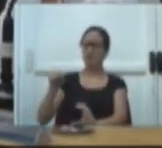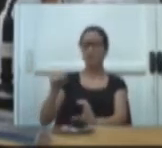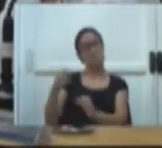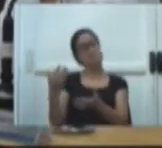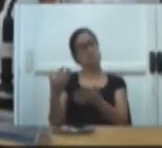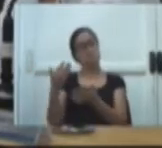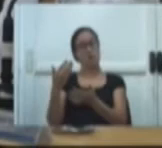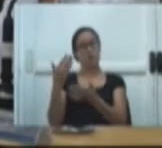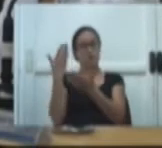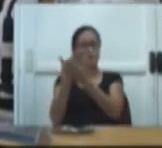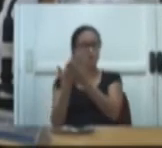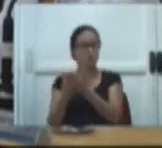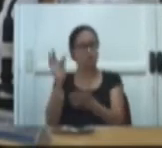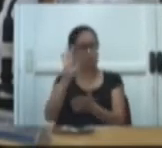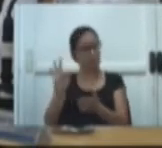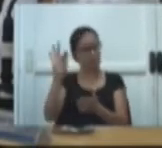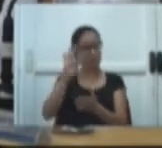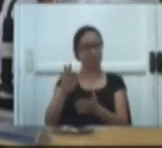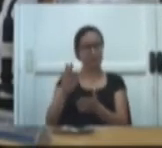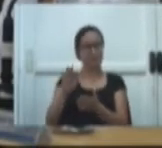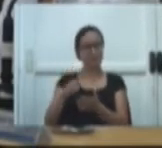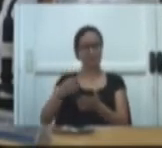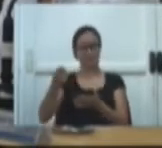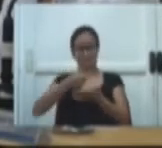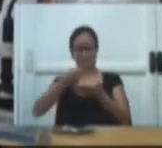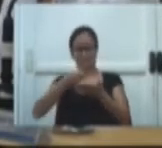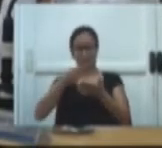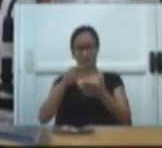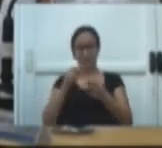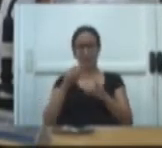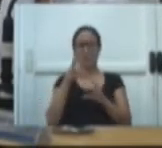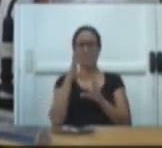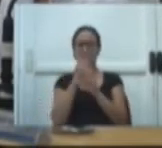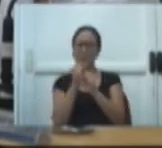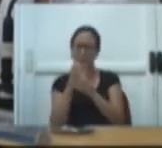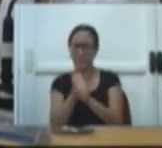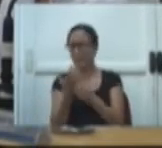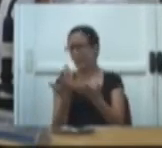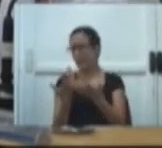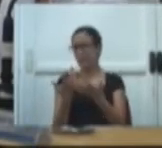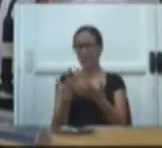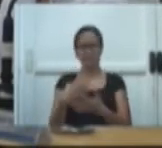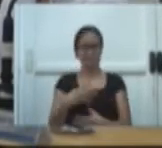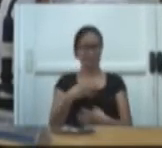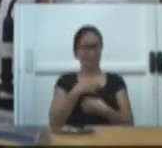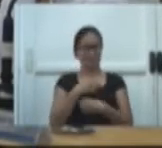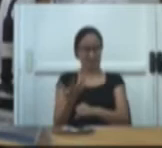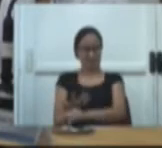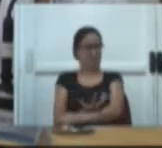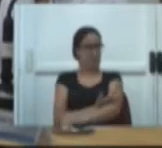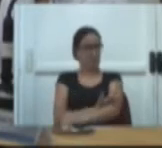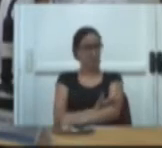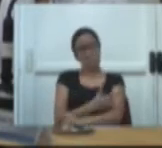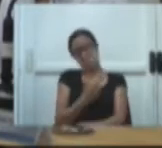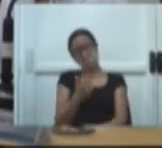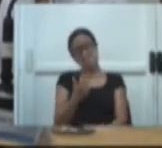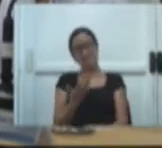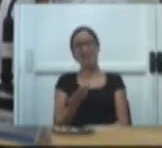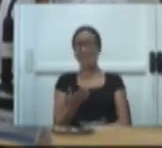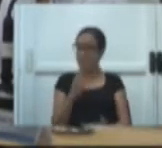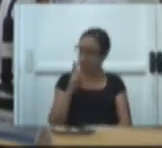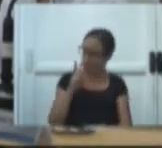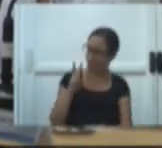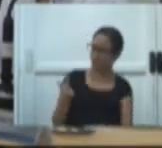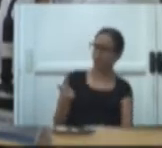para o ser humano, né? Não tendo essa acolhida, e eu não via isso em você. me chamava assim, muita atenção.